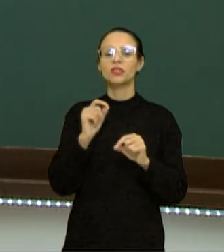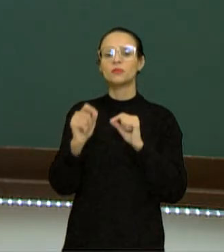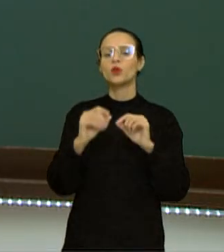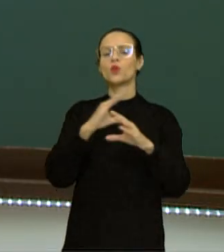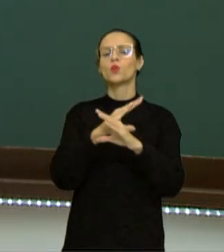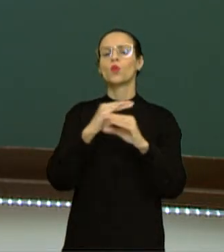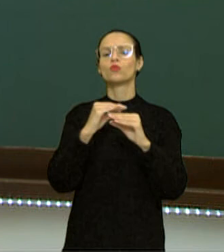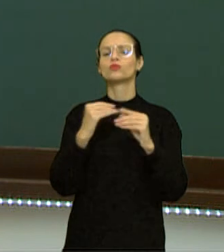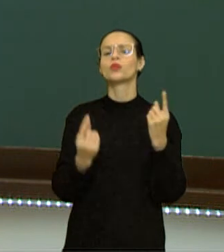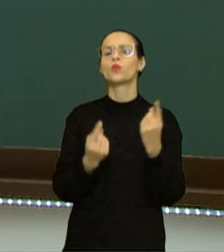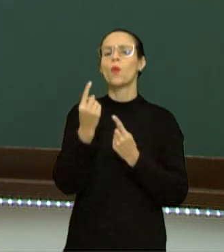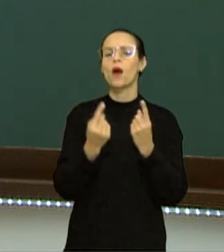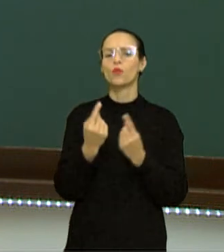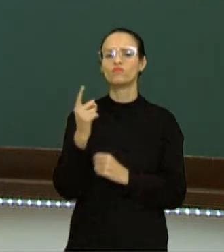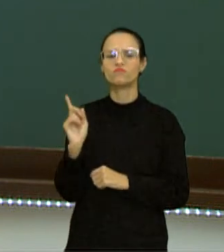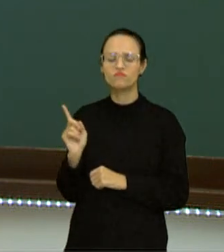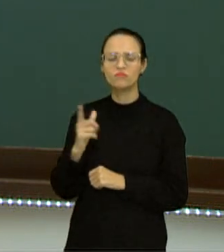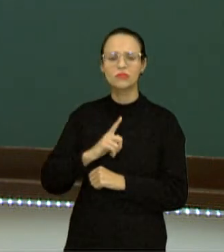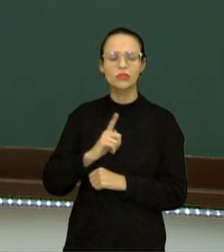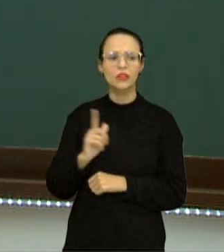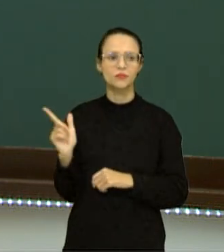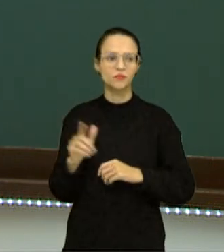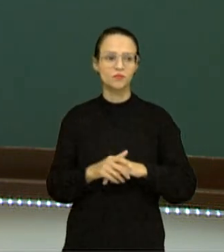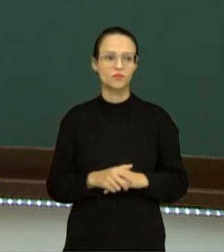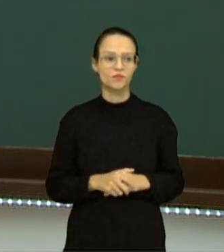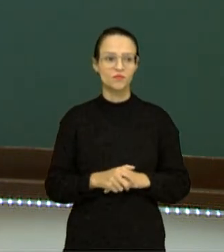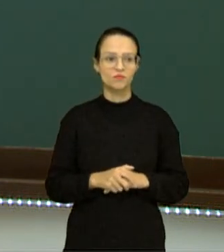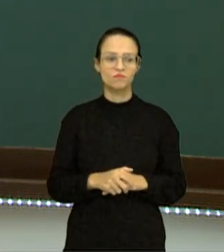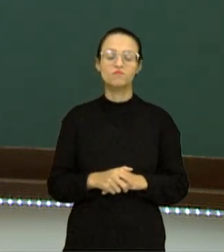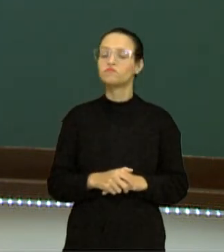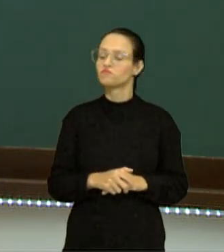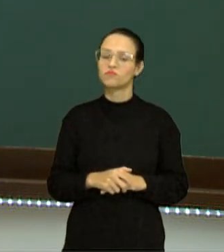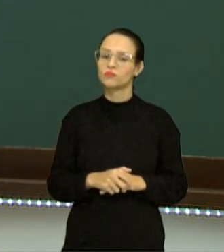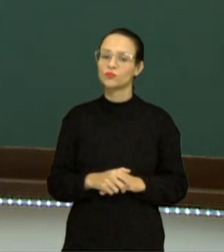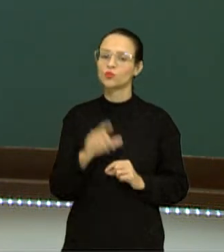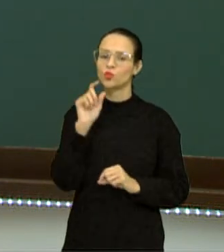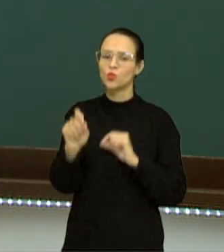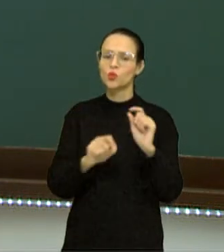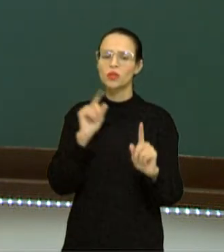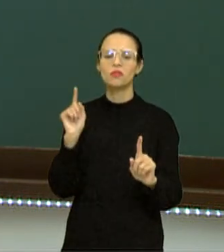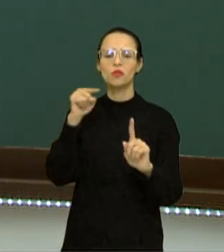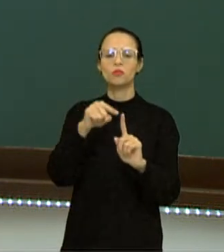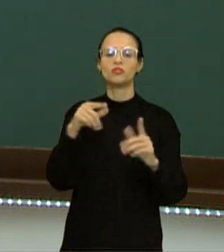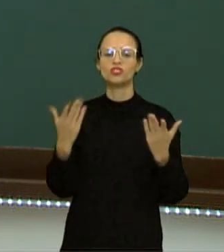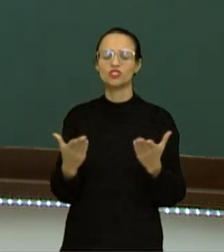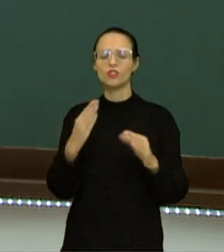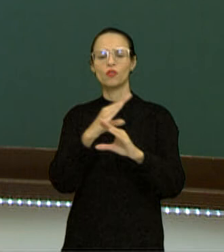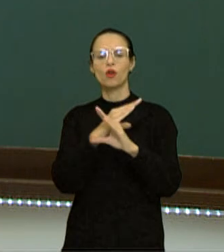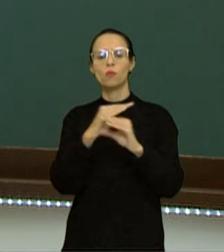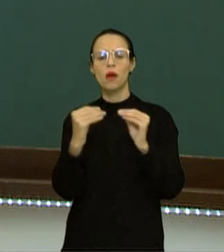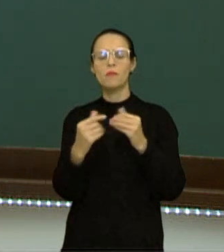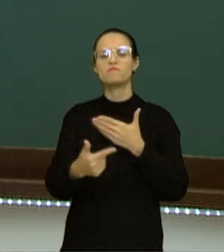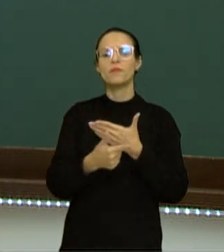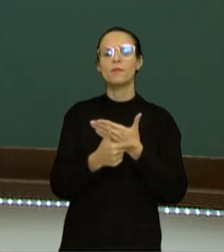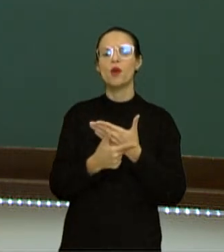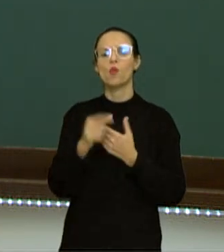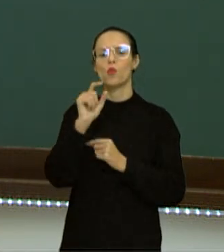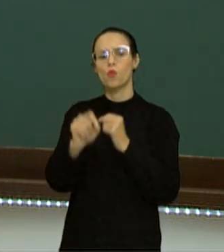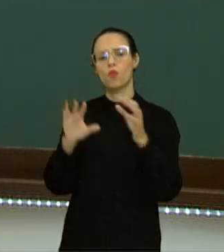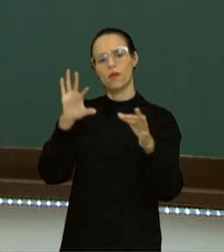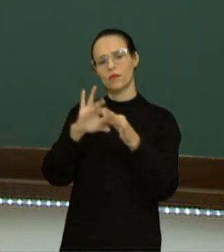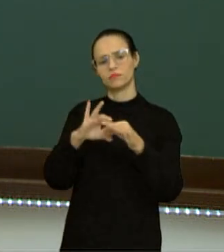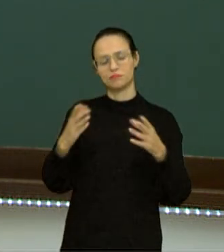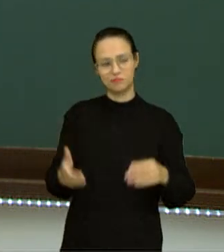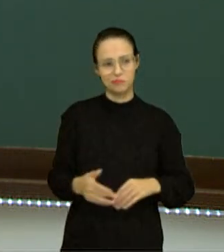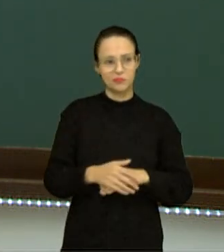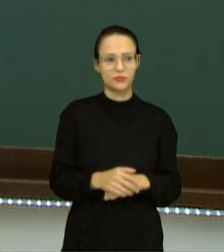conjunção está nessa oração? Qual é a ideia que essa conjunção expressa? Qual circunstância?